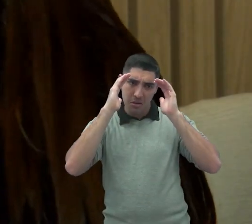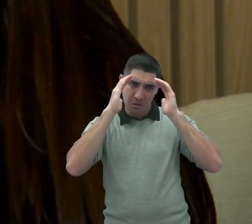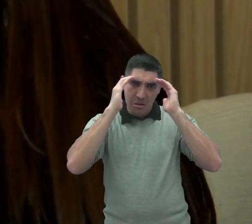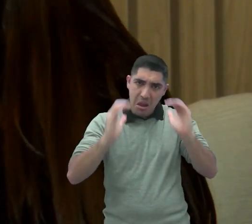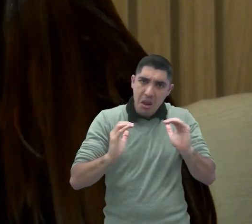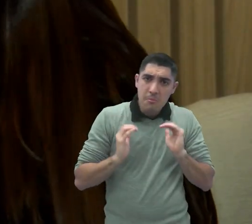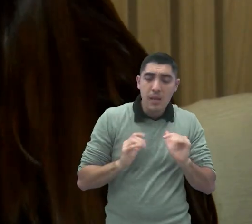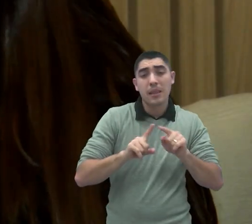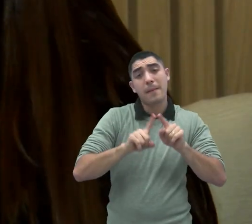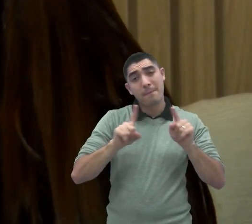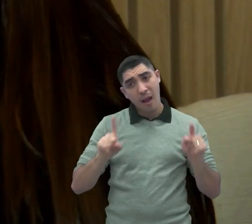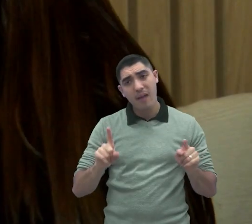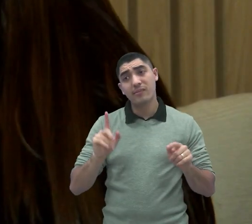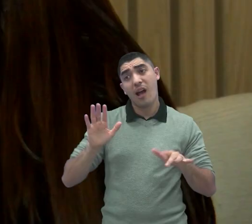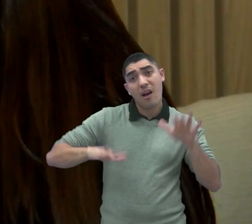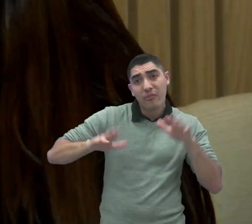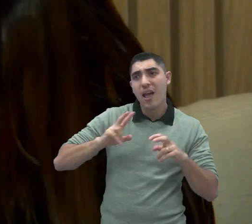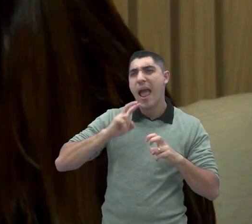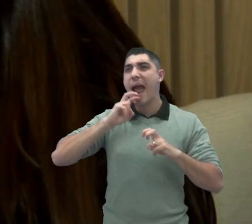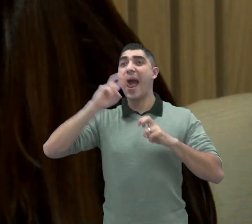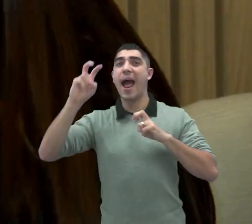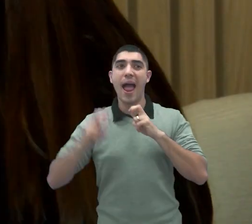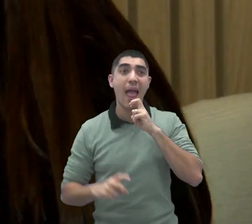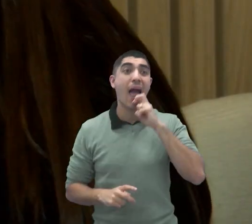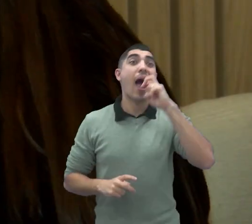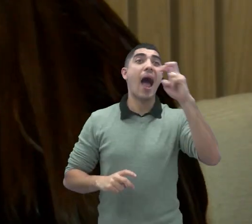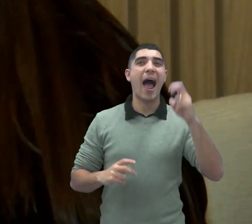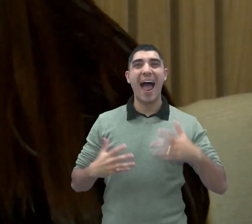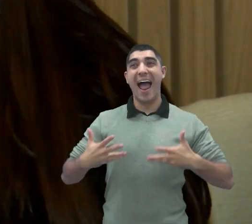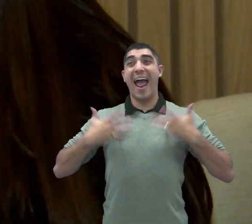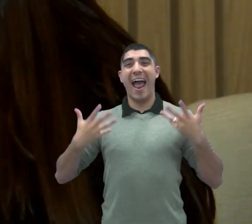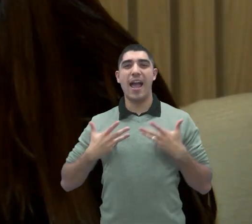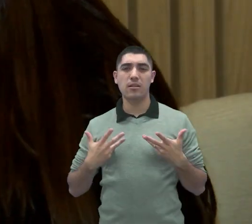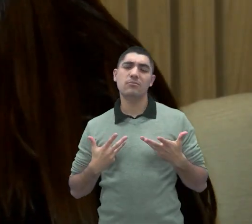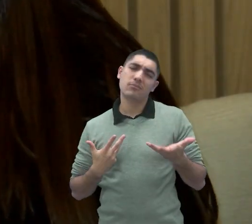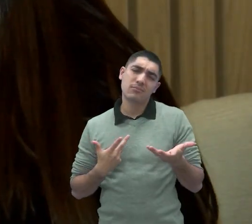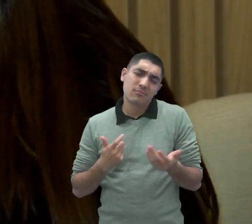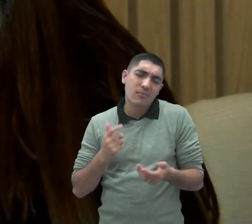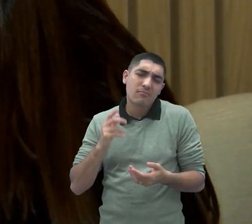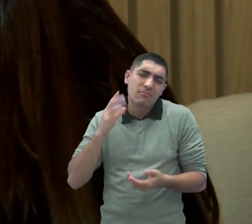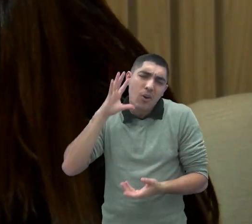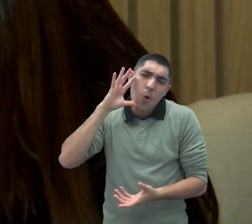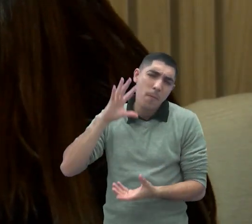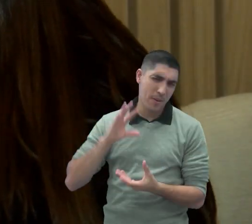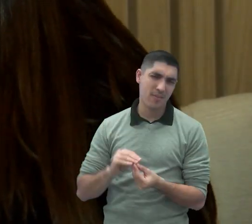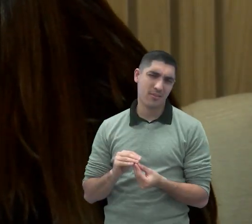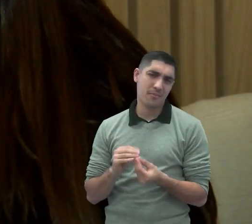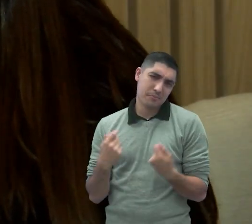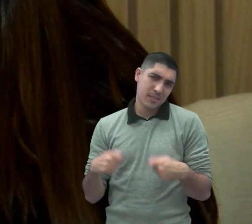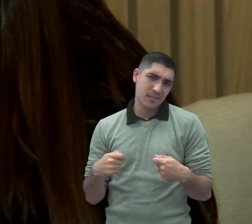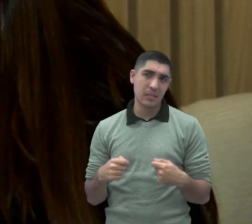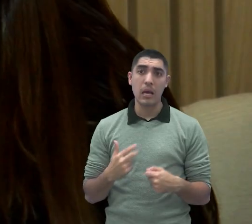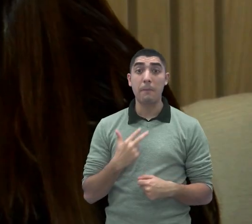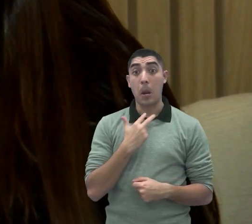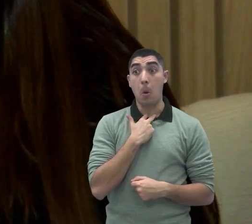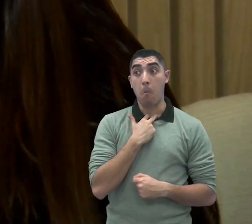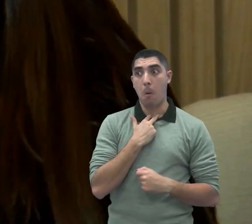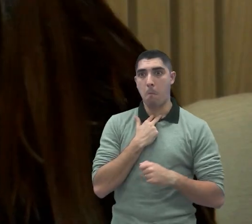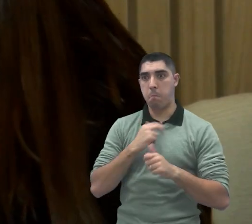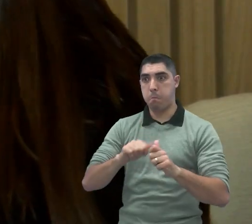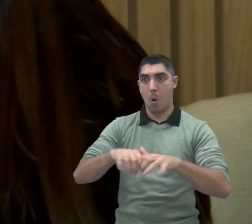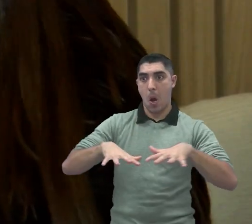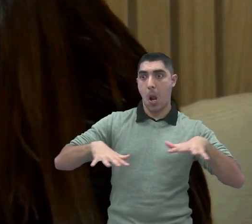Claro, vai ter aquele grito, aquela comemoração. Isso também eu acho que temos que entender, né? Mas não